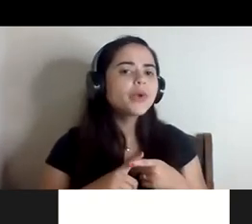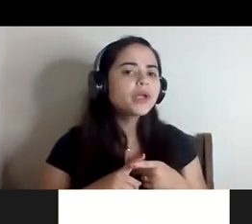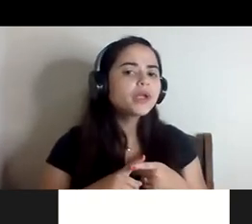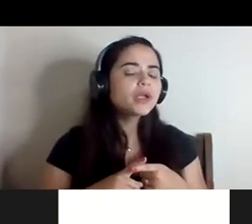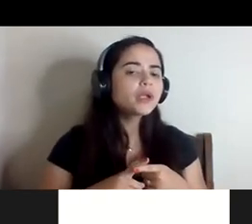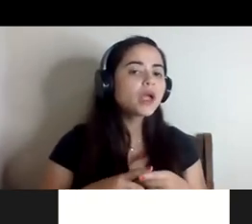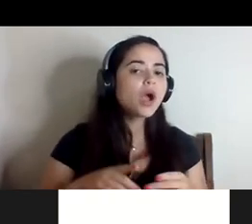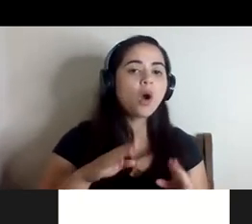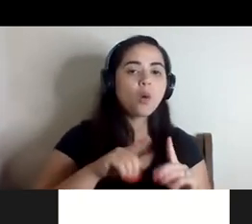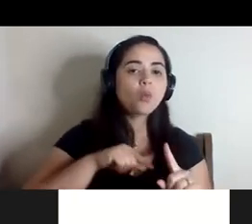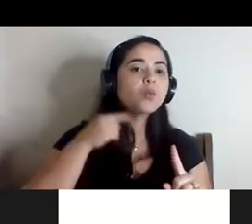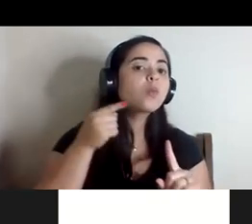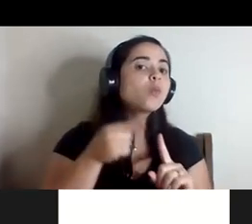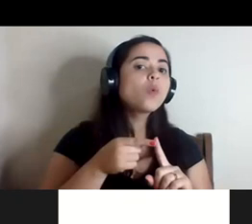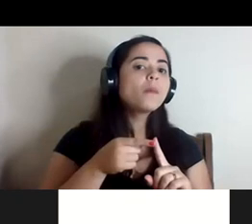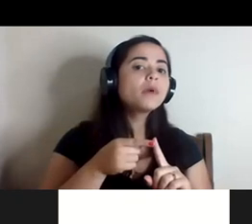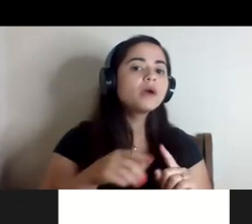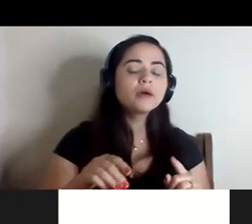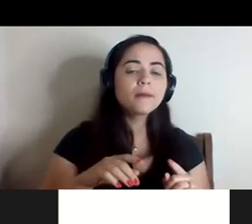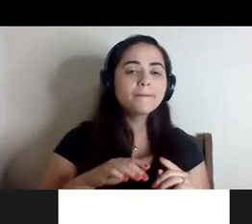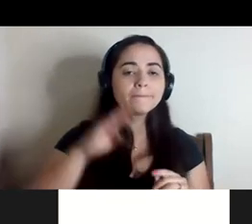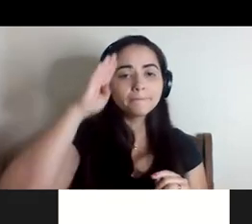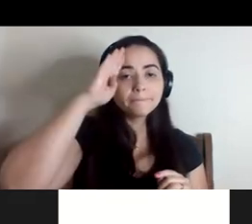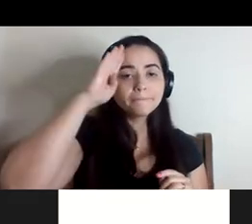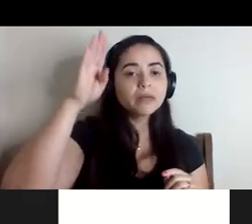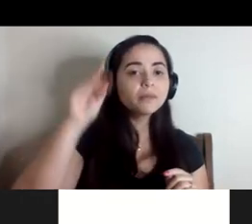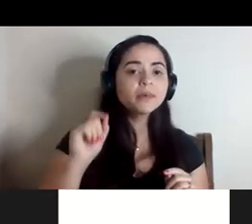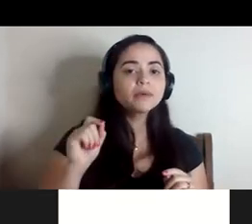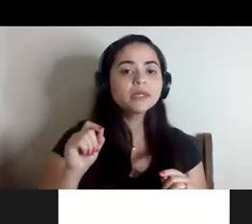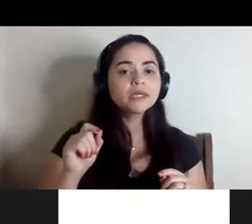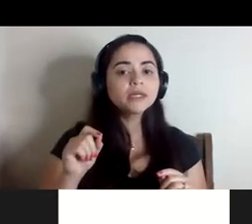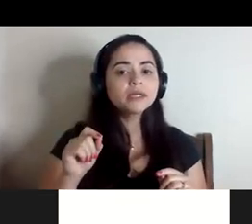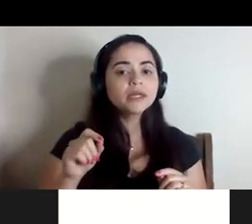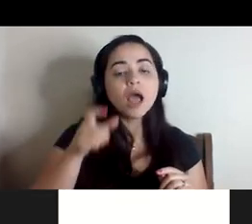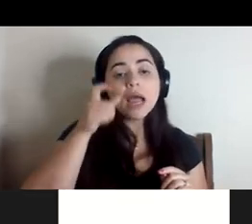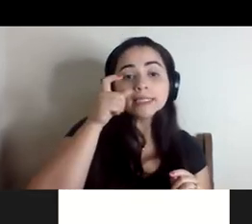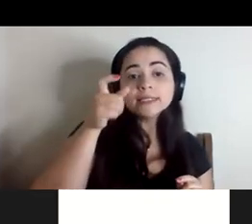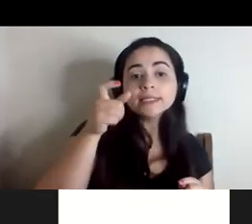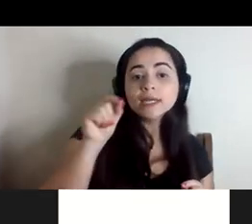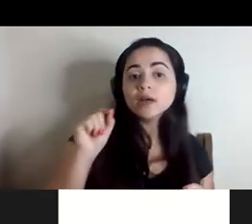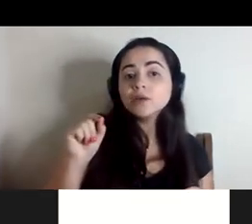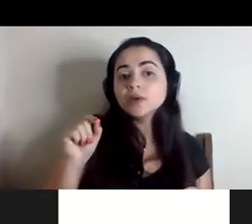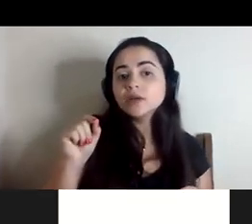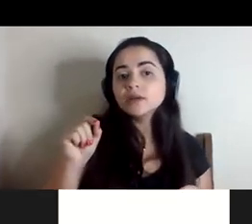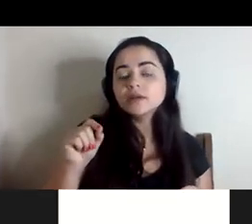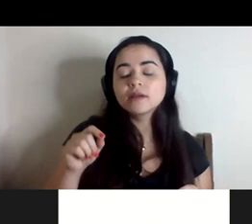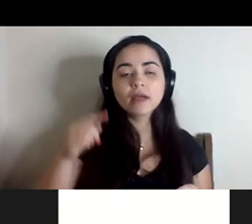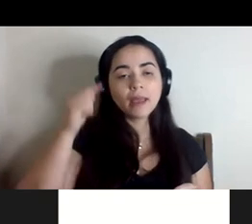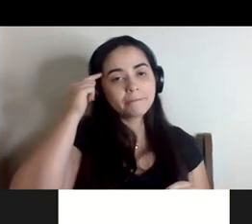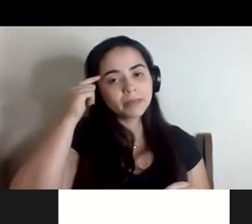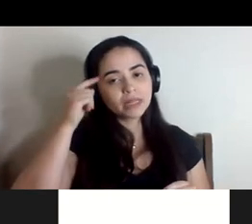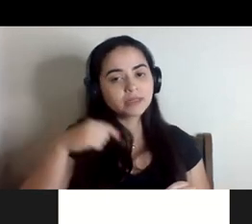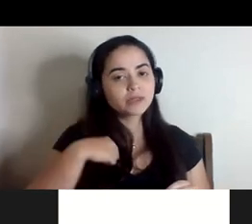nosso principal objetivo? E aí, qual é o interesse? Será que a gente não está atendendo mais para